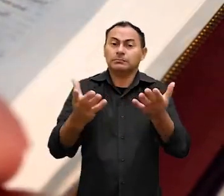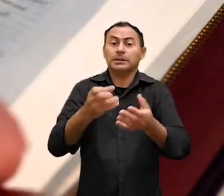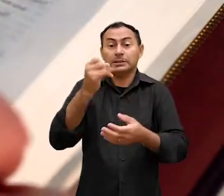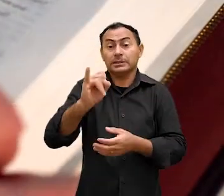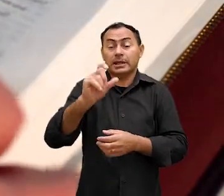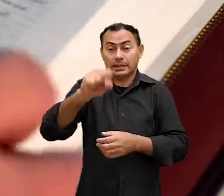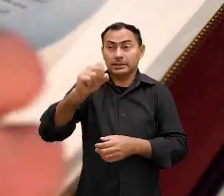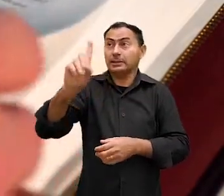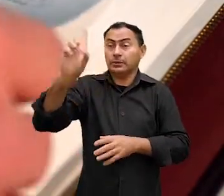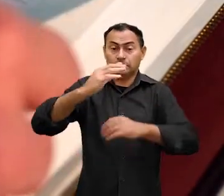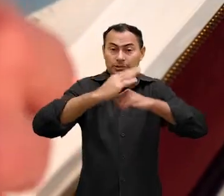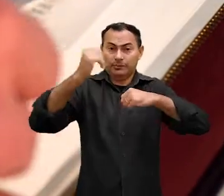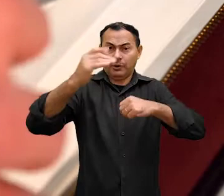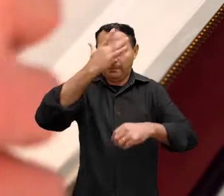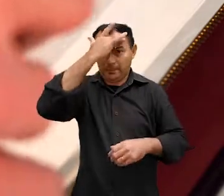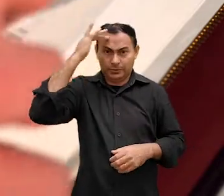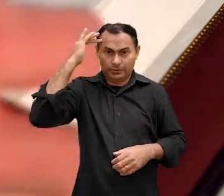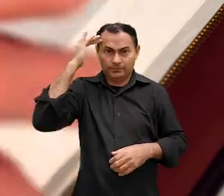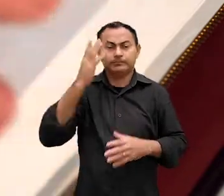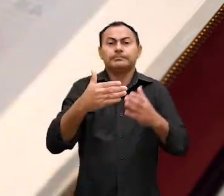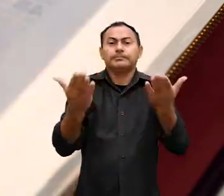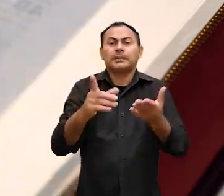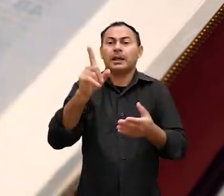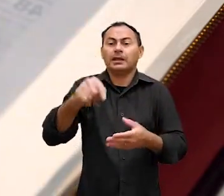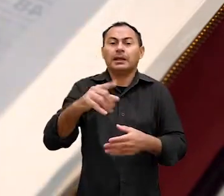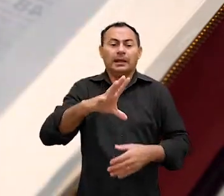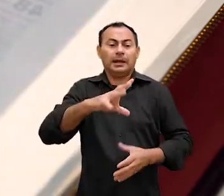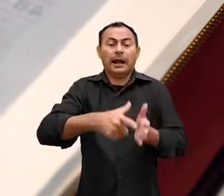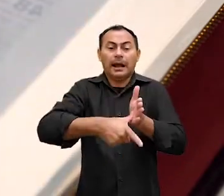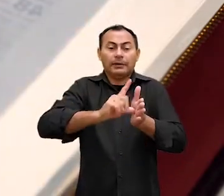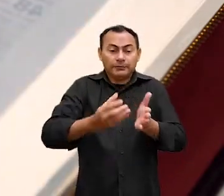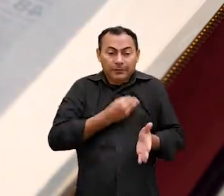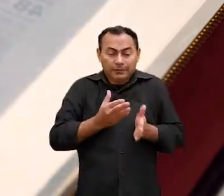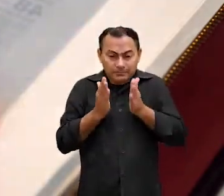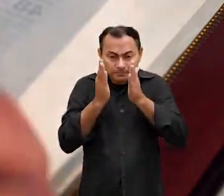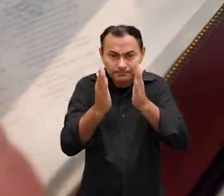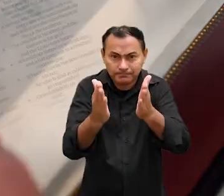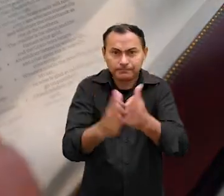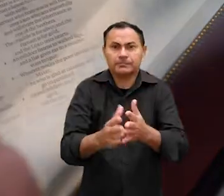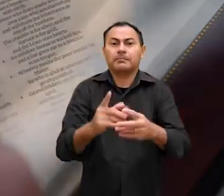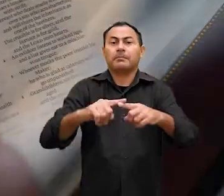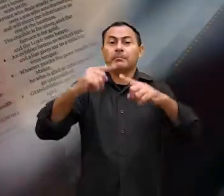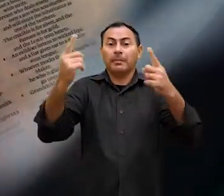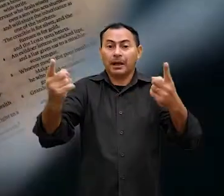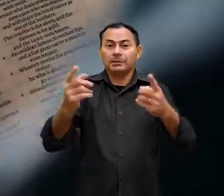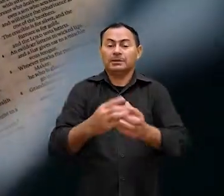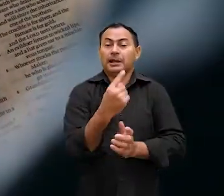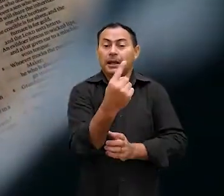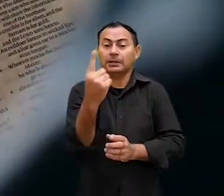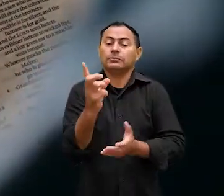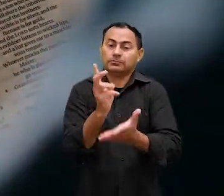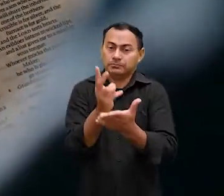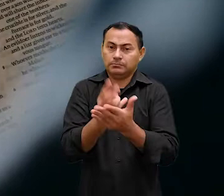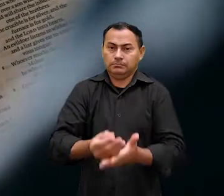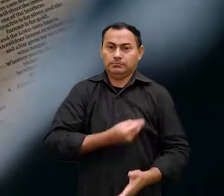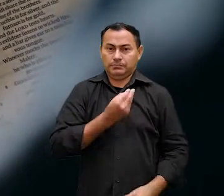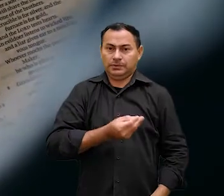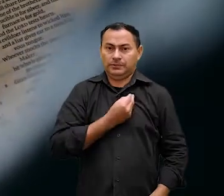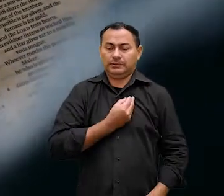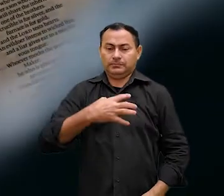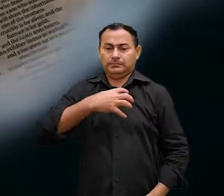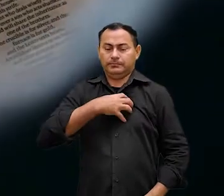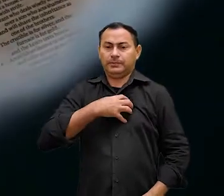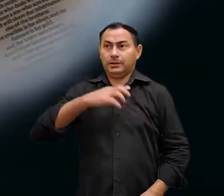se foi assim que Deus chamou a pessoa, então que ela ande nessa condição. Entretanto, cada um continue vivendo